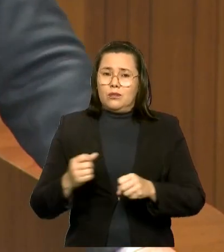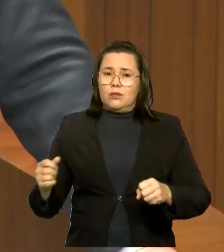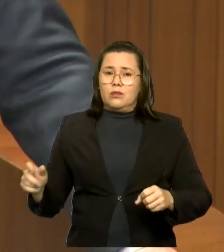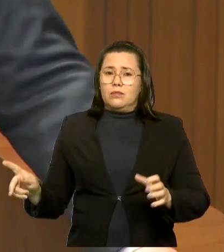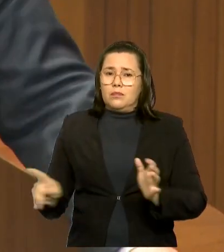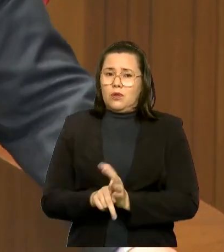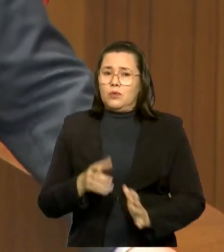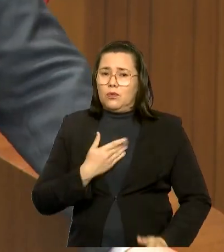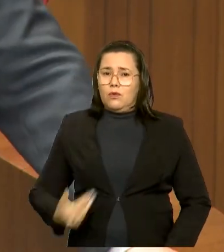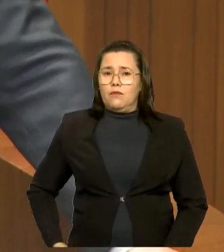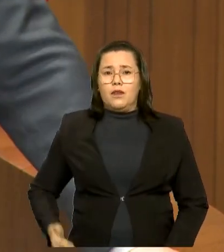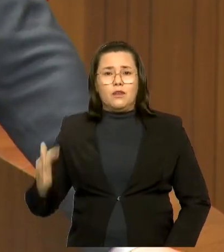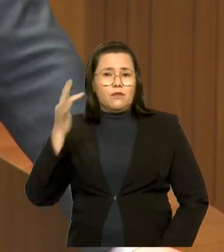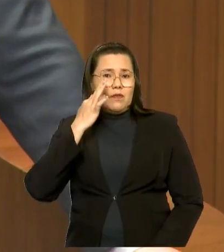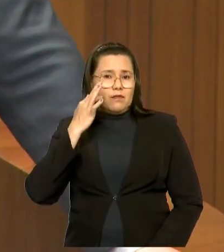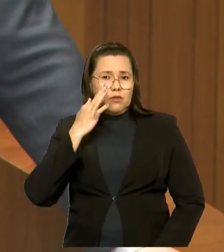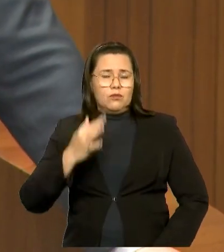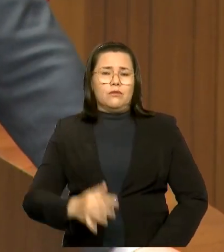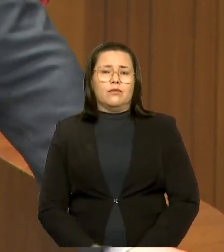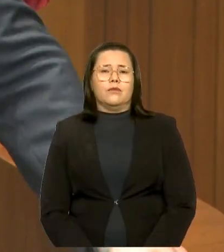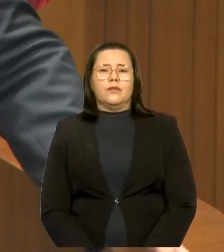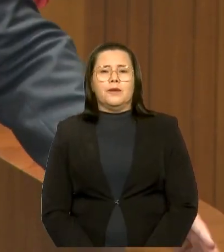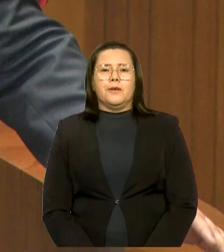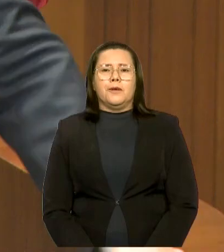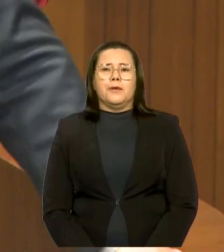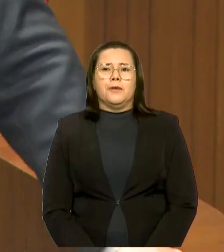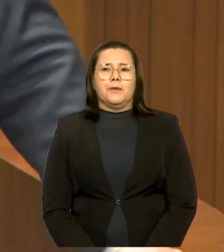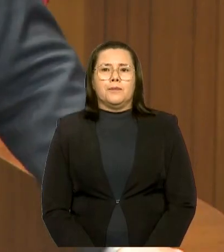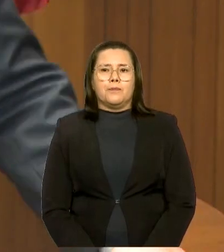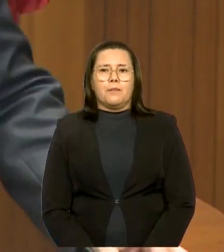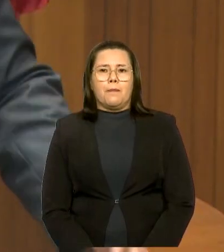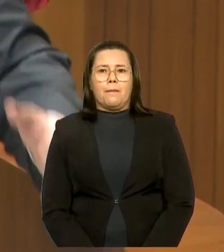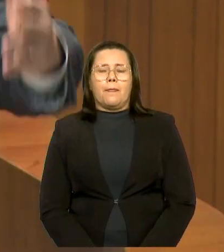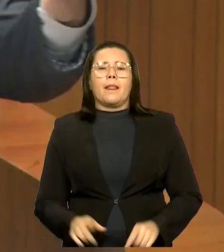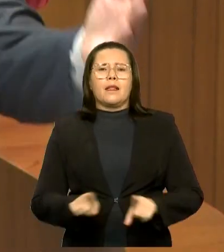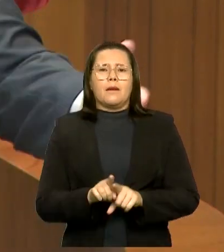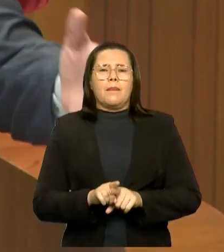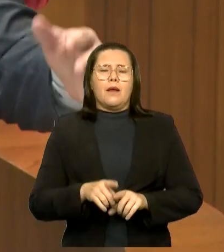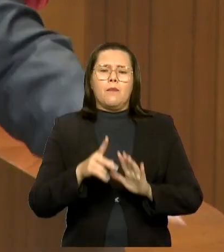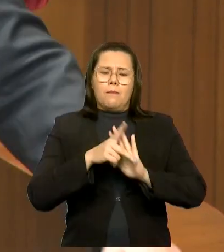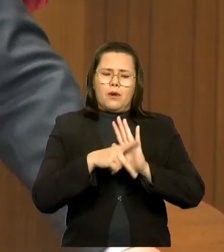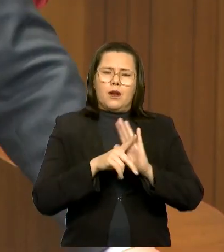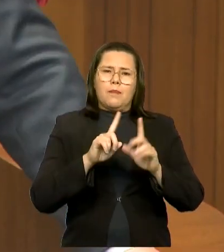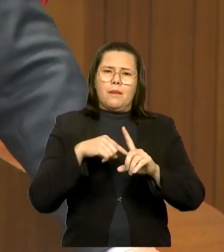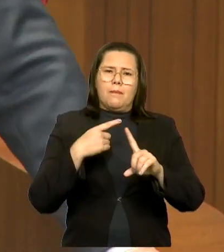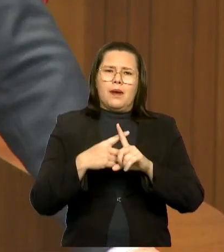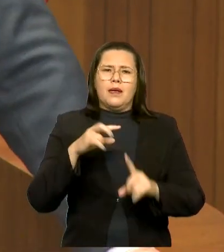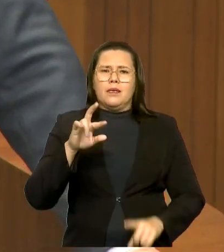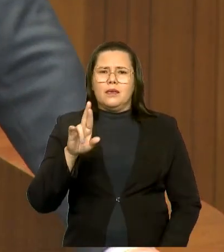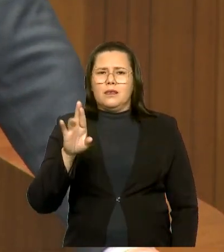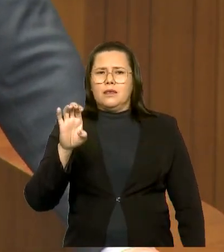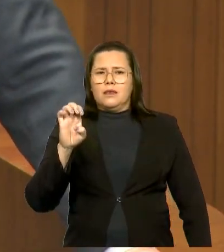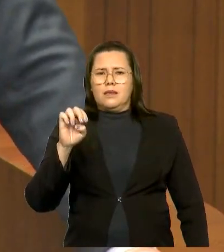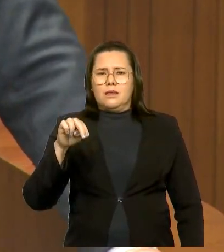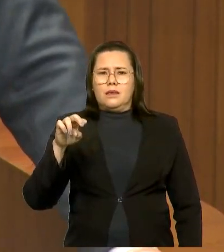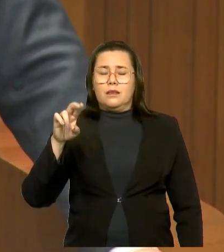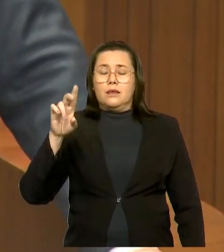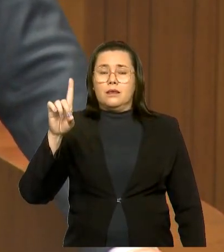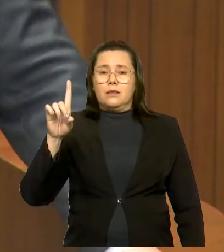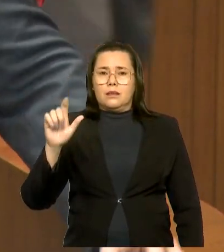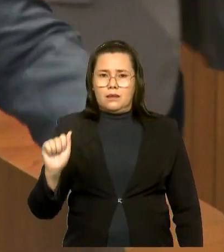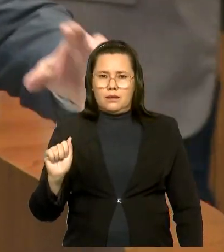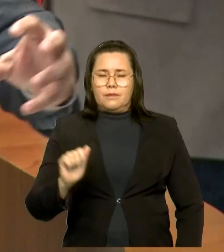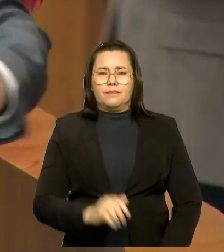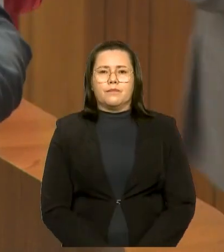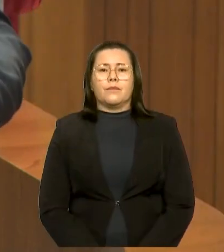também pelo governo do Estado. O programa Mais Renda, também criado no início do governo, agora o governador